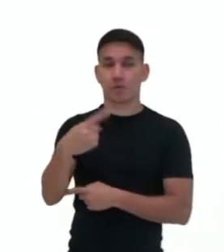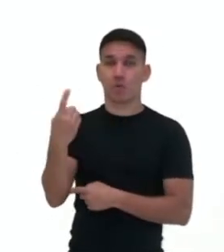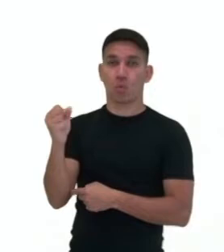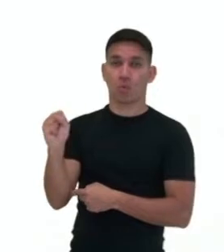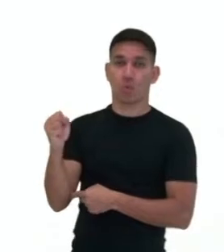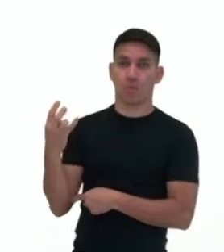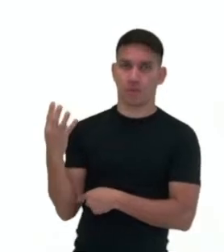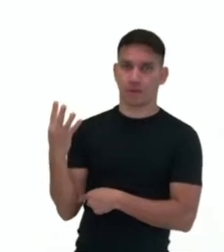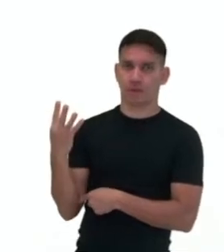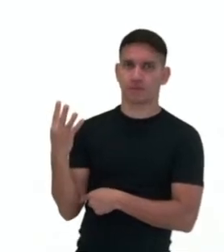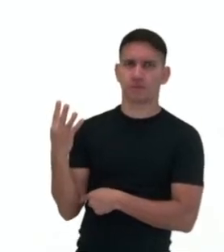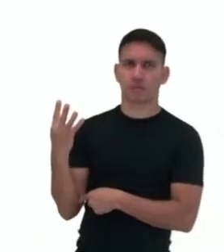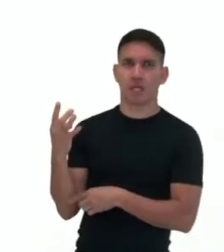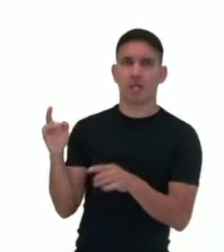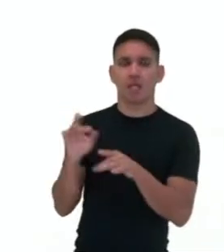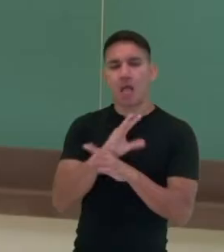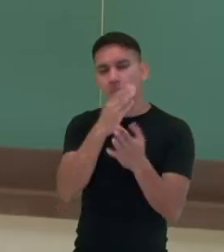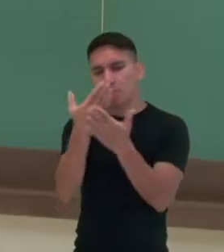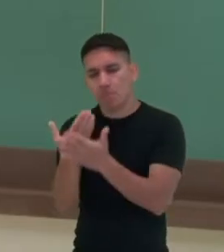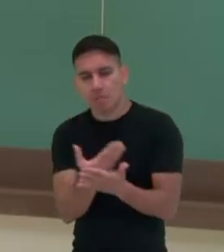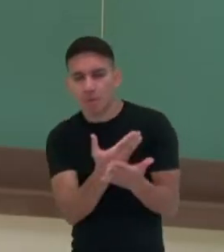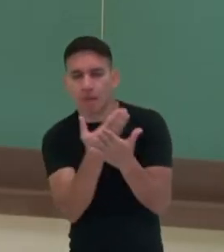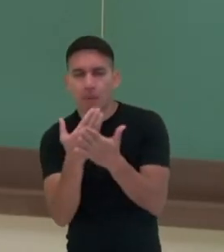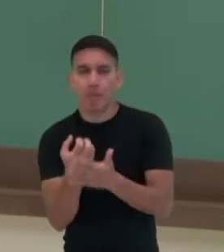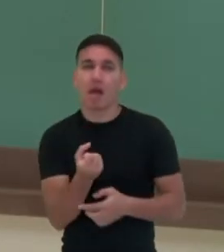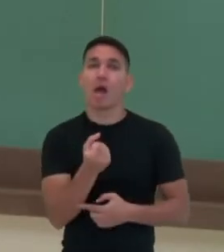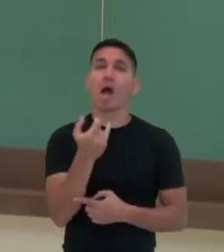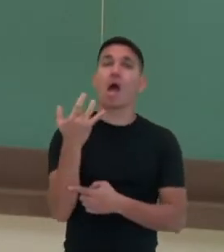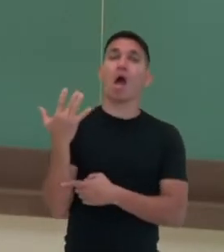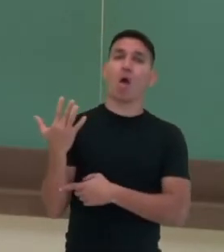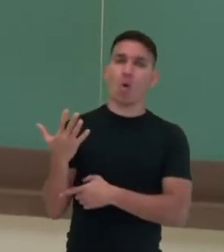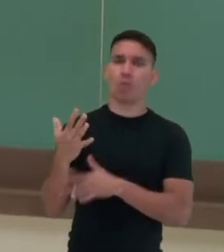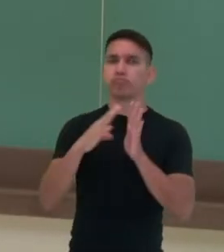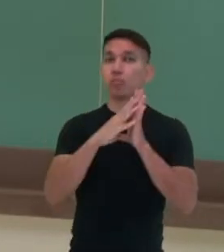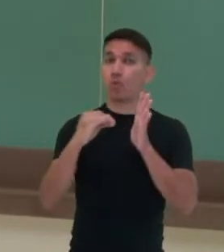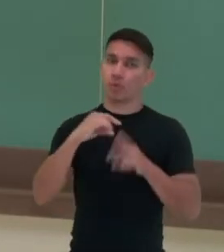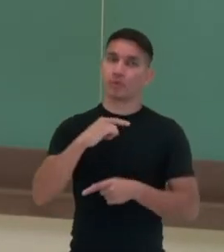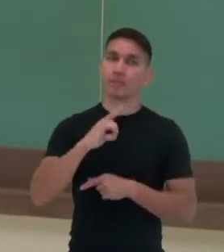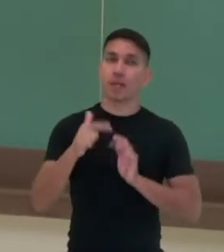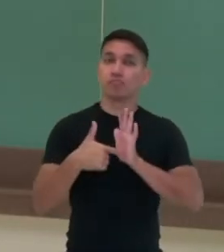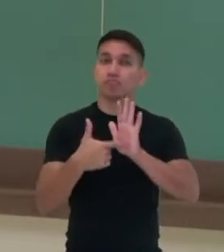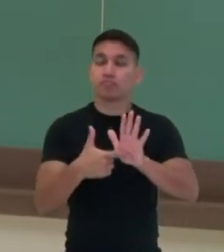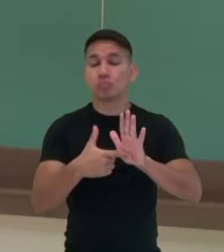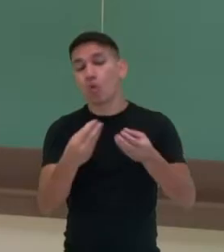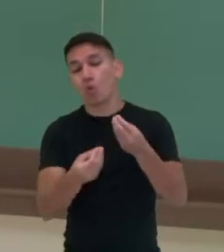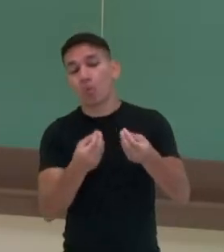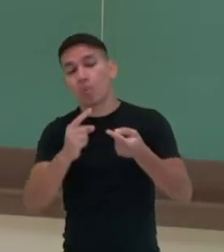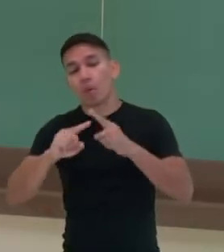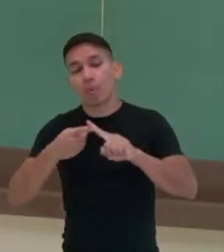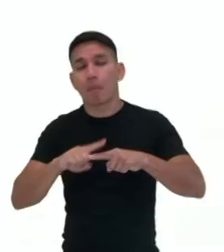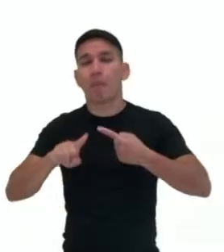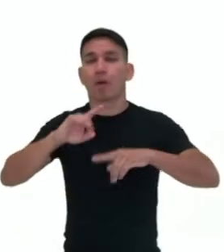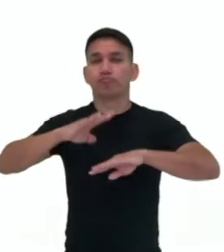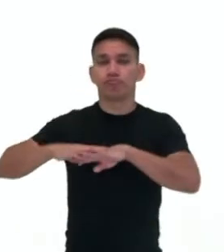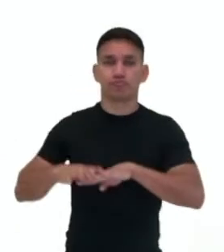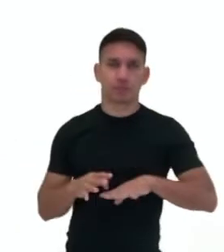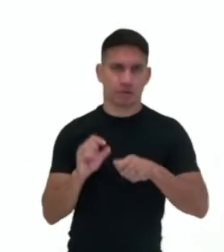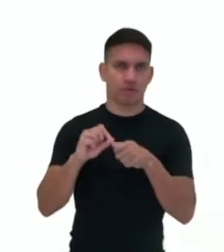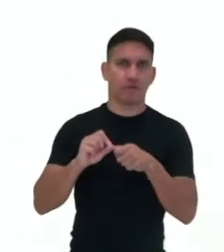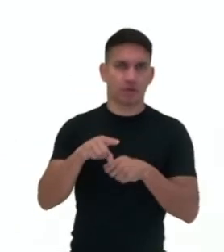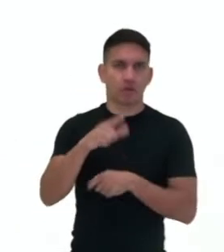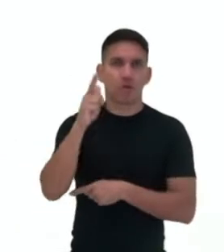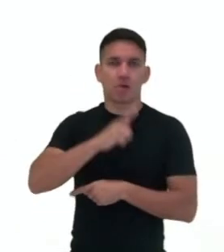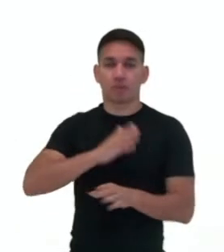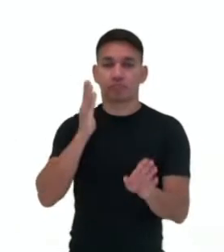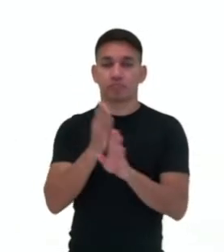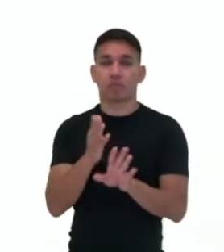Então, diante desses estudos, são feitos alguns modelos que proporcionam esses cálculos, né? E você terá o tamanho